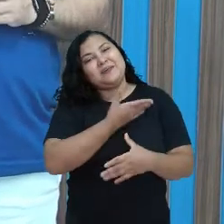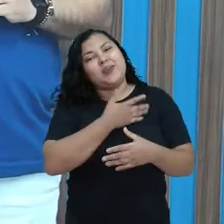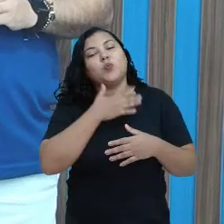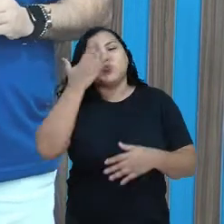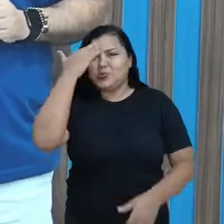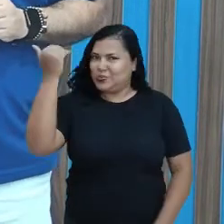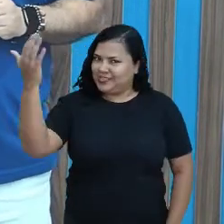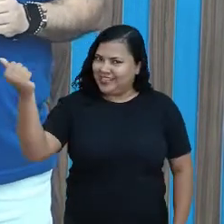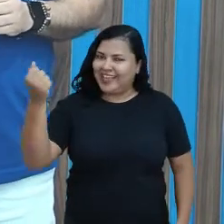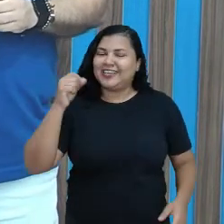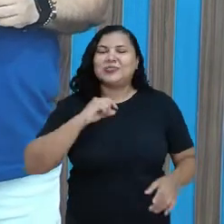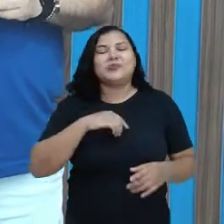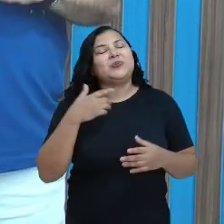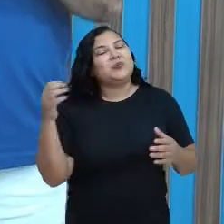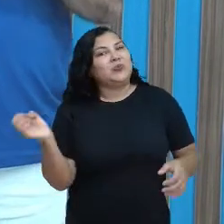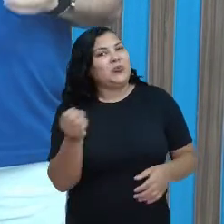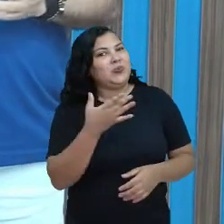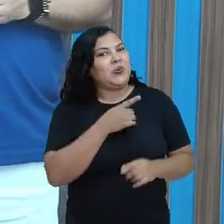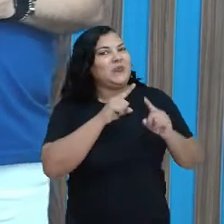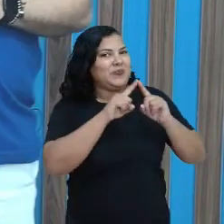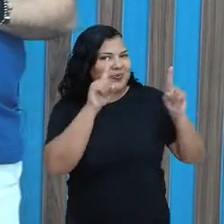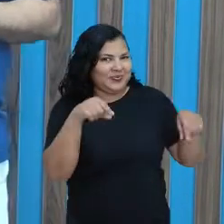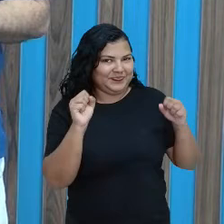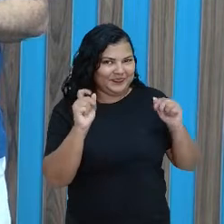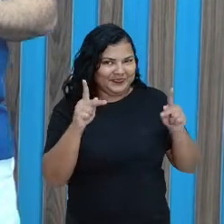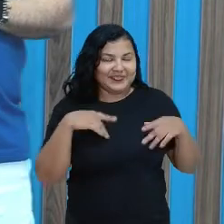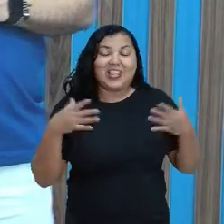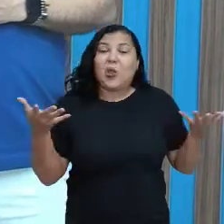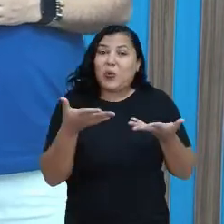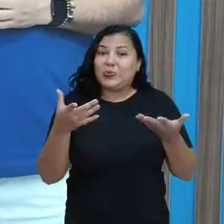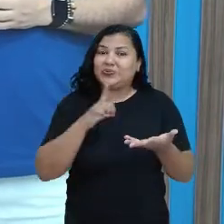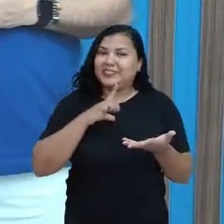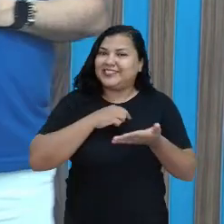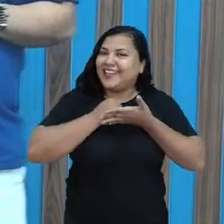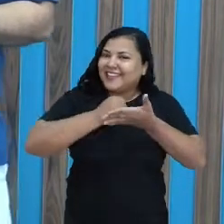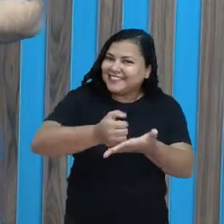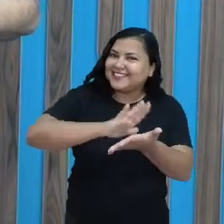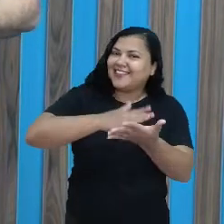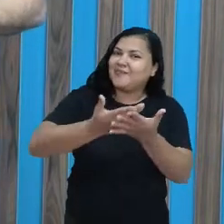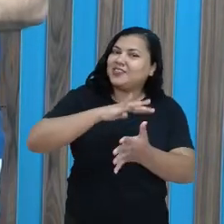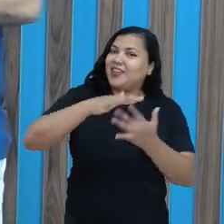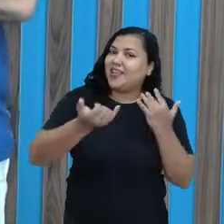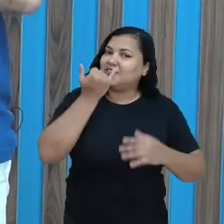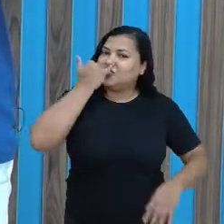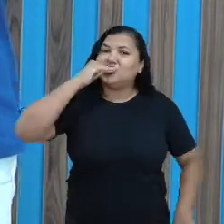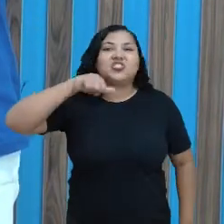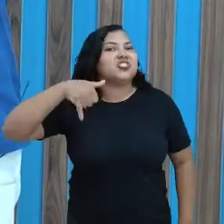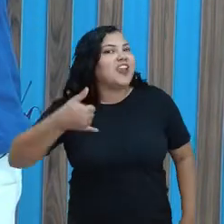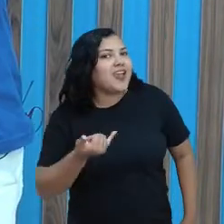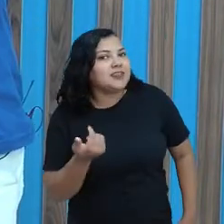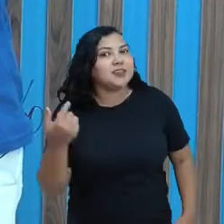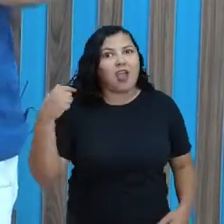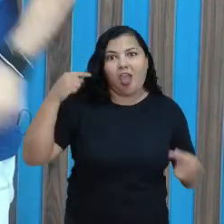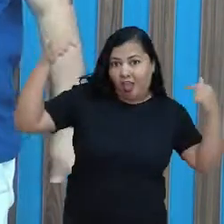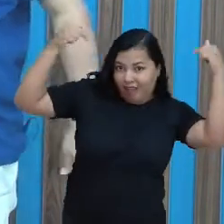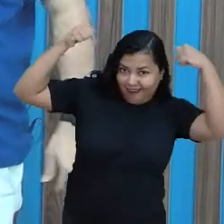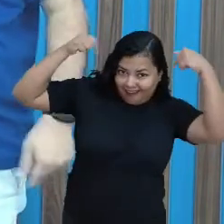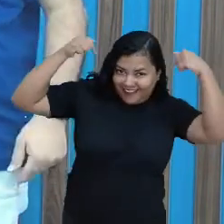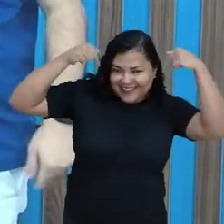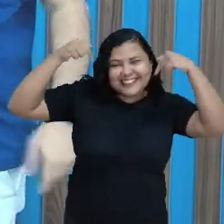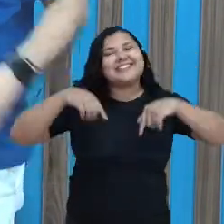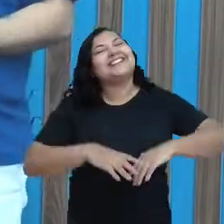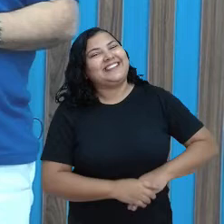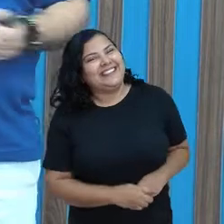sucesso aí na nova empreitada. Então, hoje nós contamos aqui com a ajuda da Jéssica. A Jéssica está aqui,